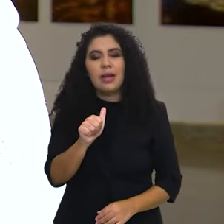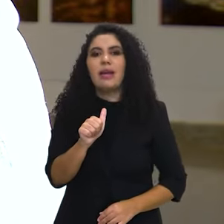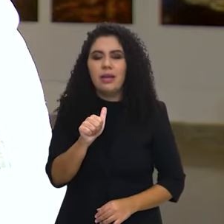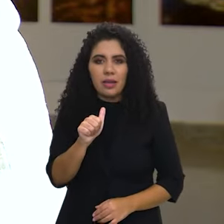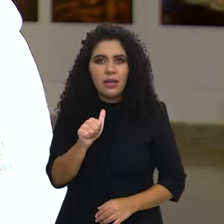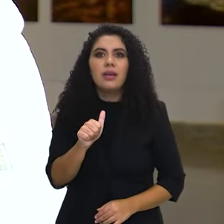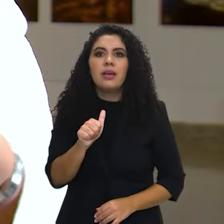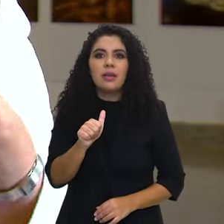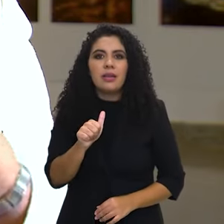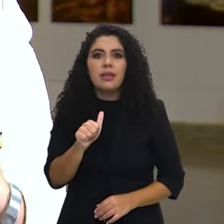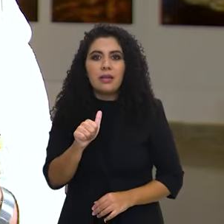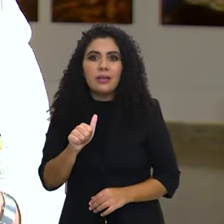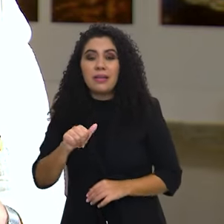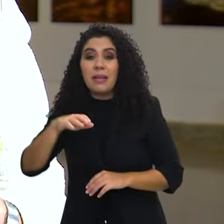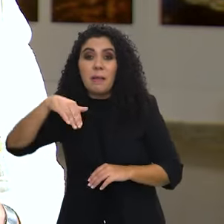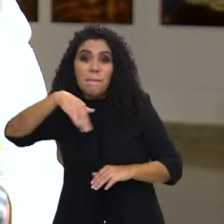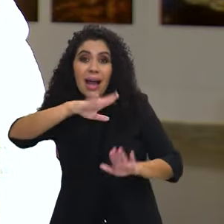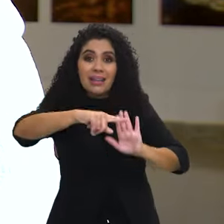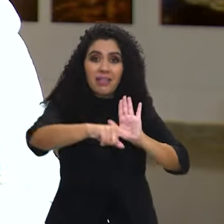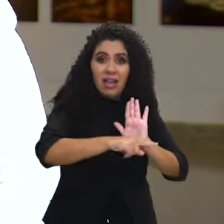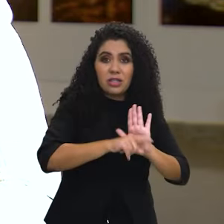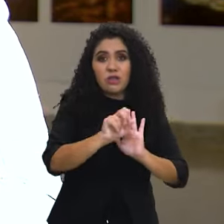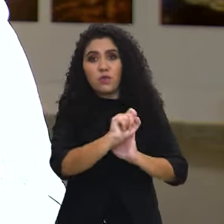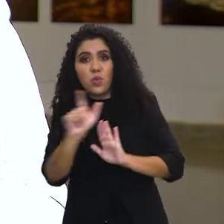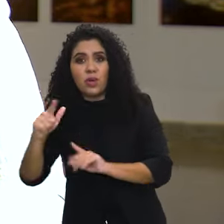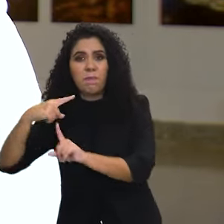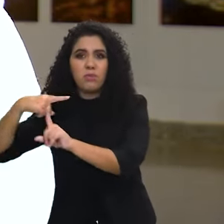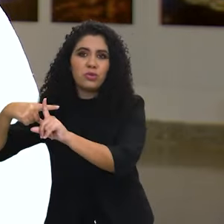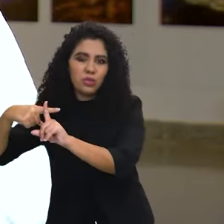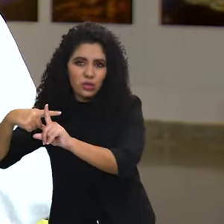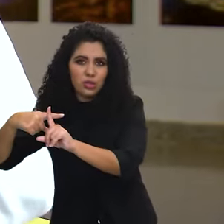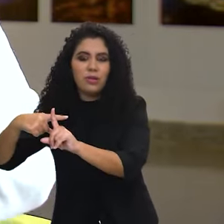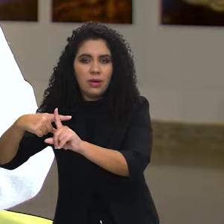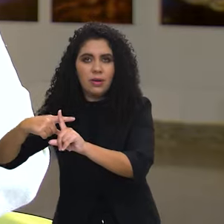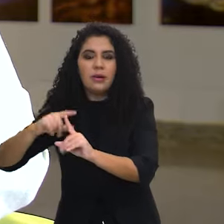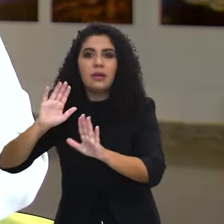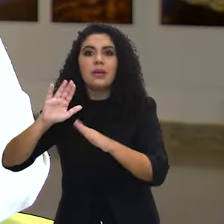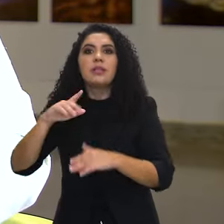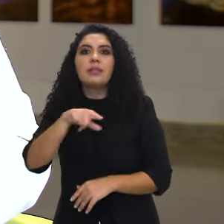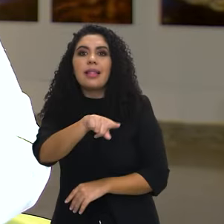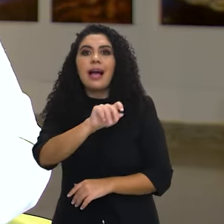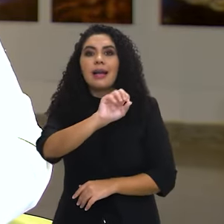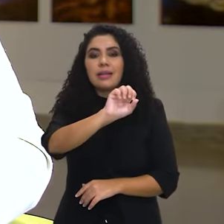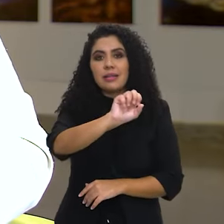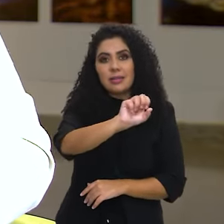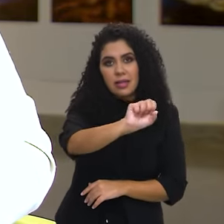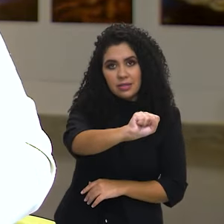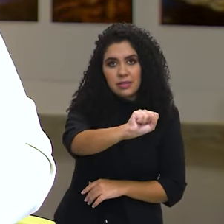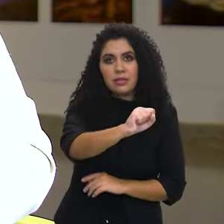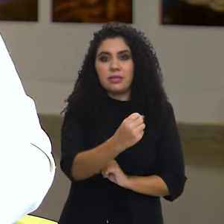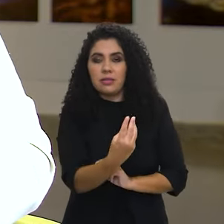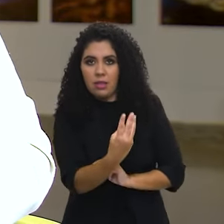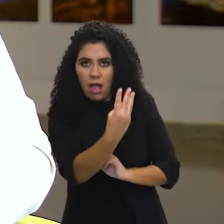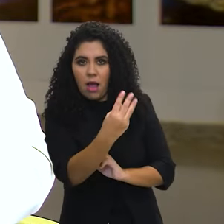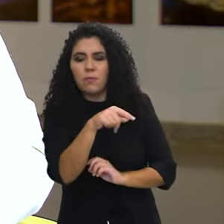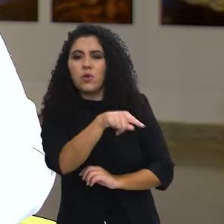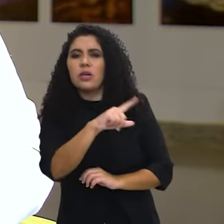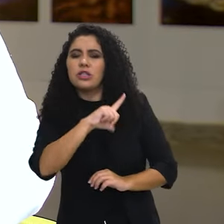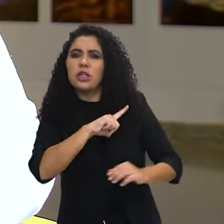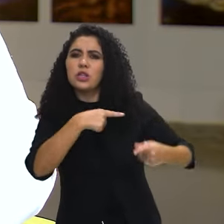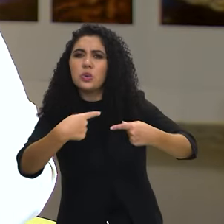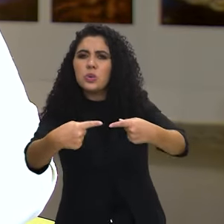Eh muito mais para para ruim do que para boa né nós fizemos esse debate Na csw e as